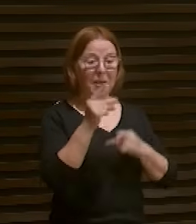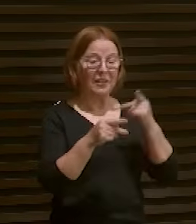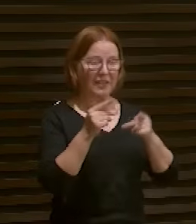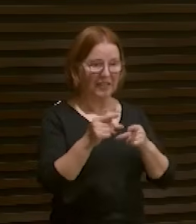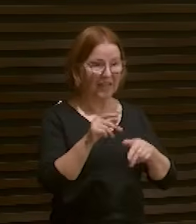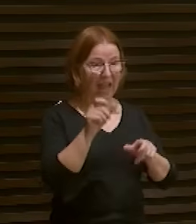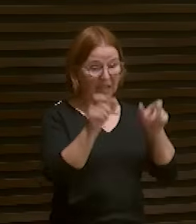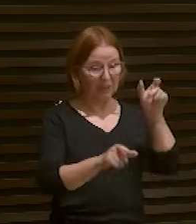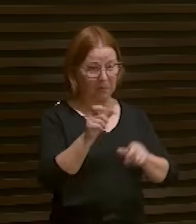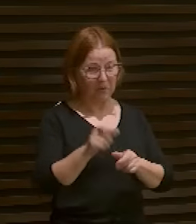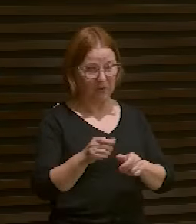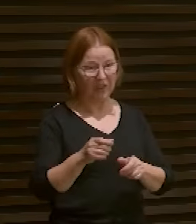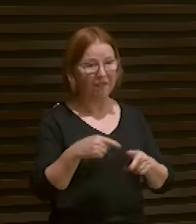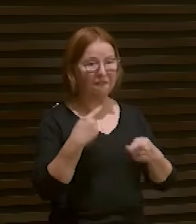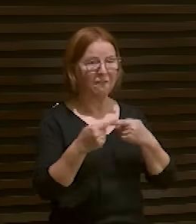numa face,